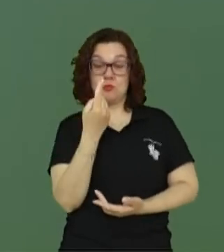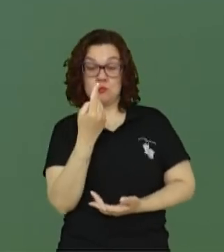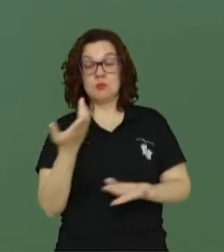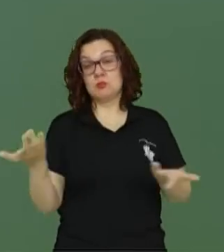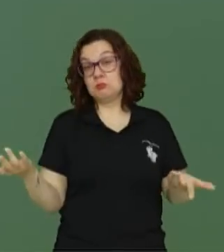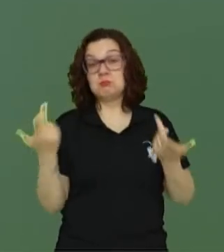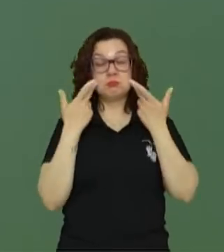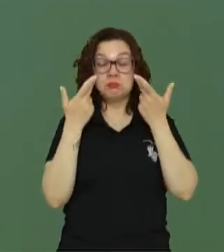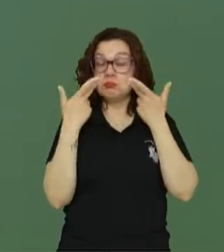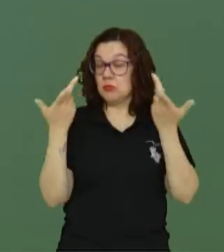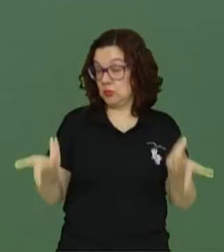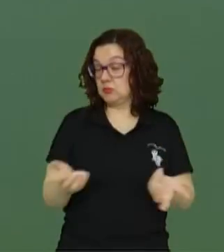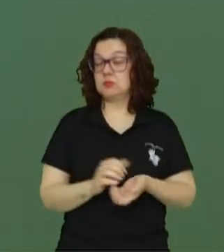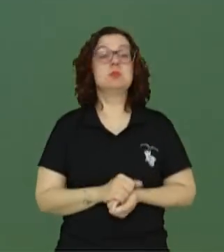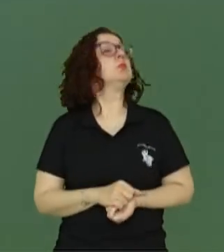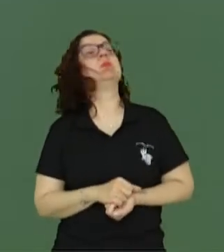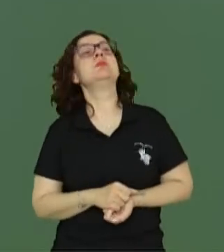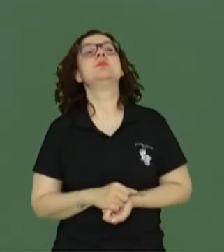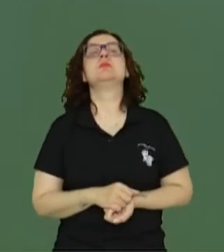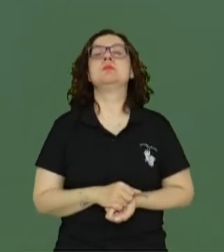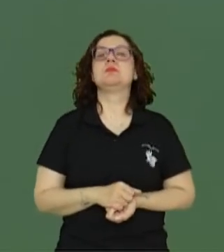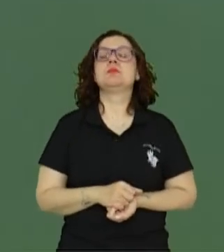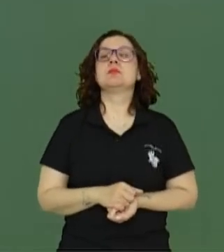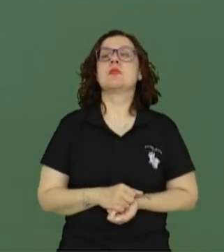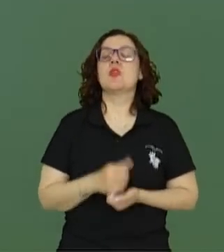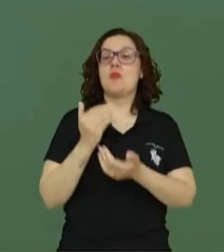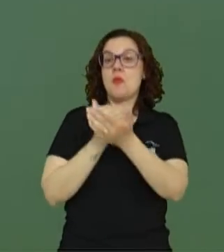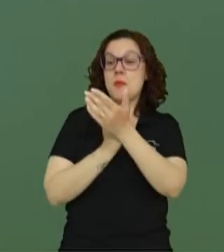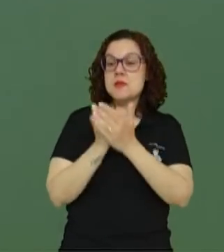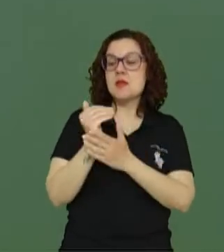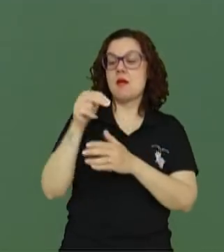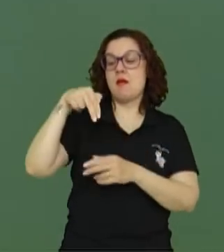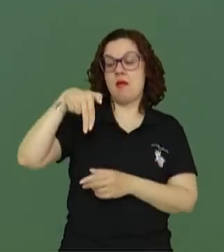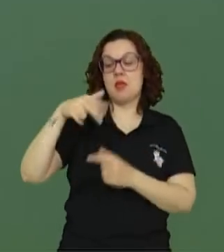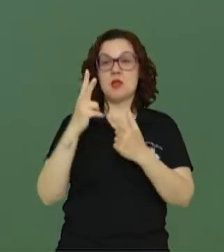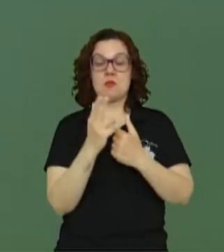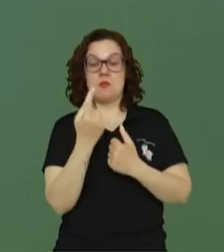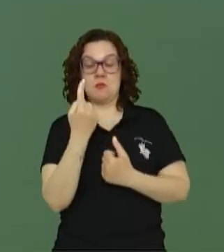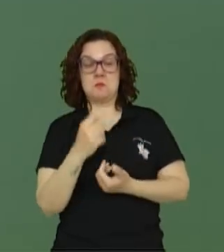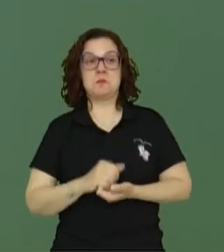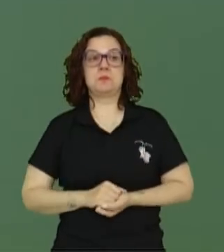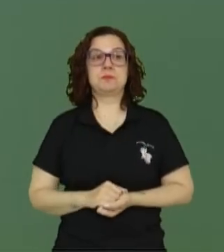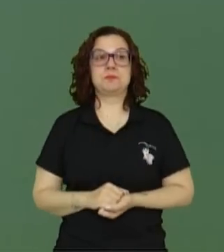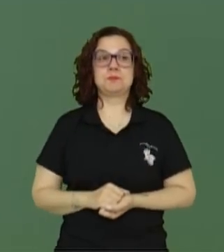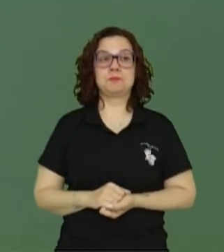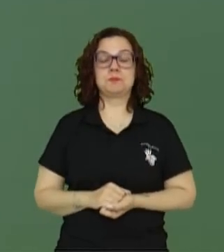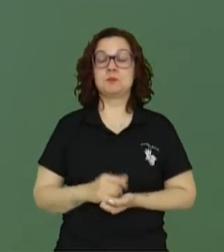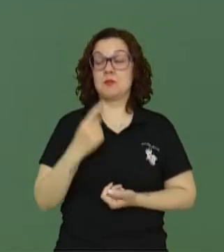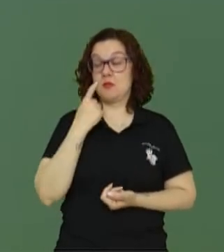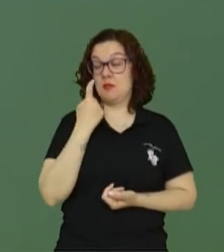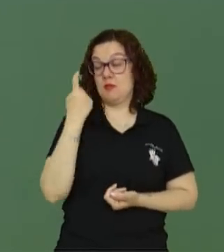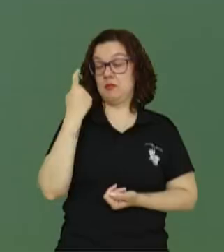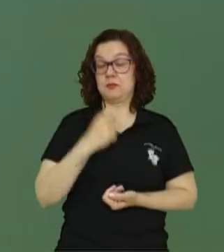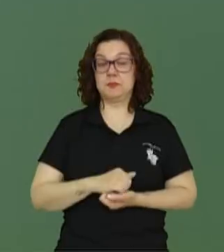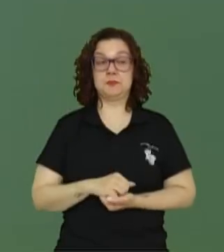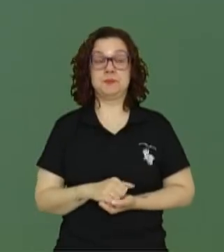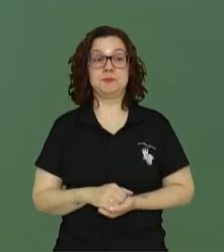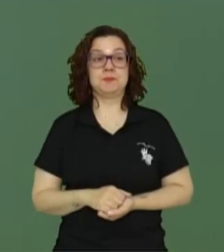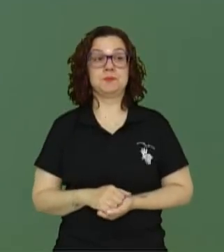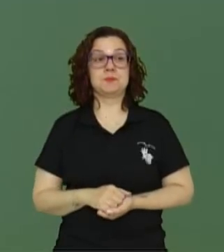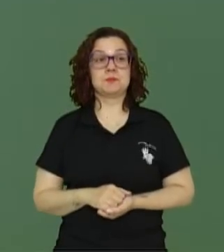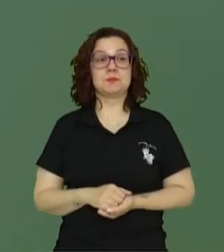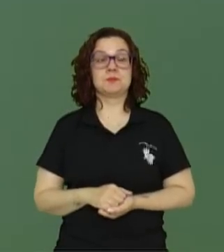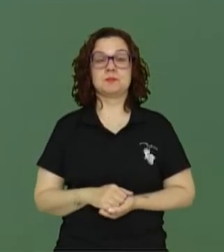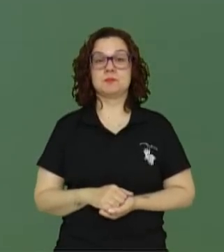de naturais, com os números naturais. Vou começar com n igual a 1. Venho aqui dentro da minha